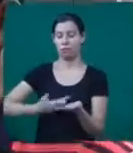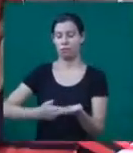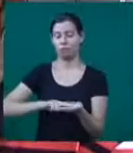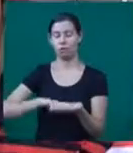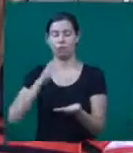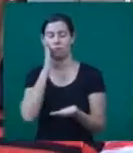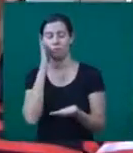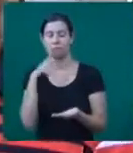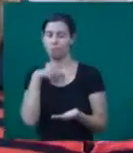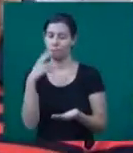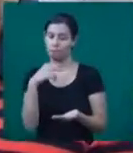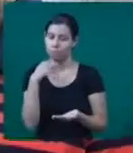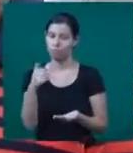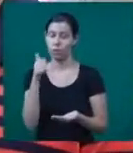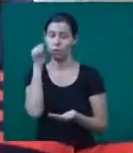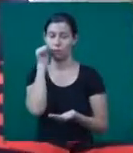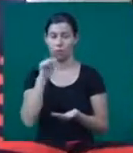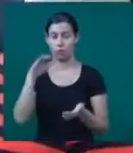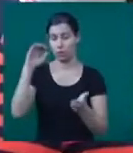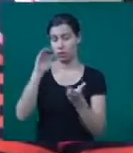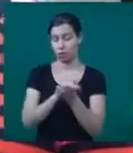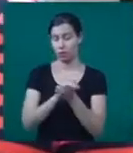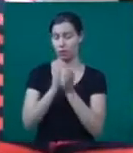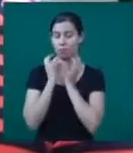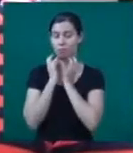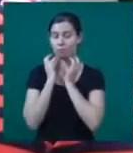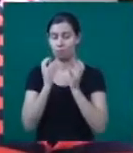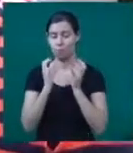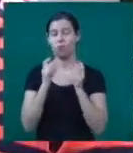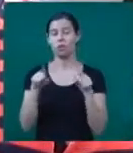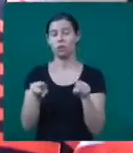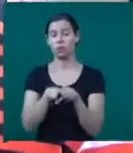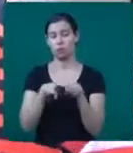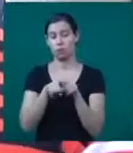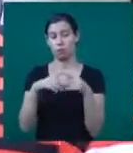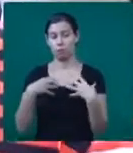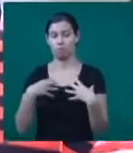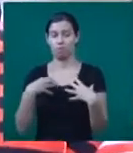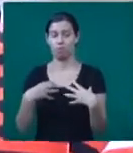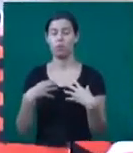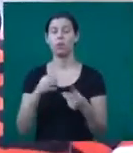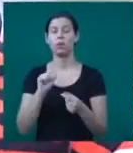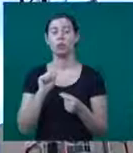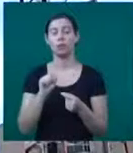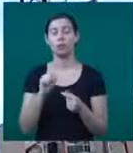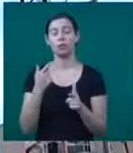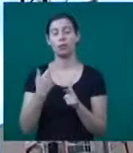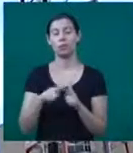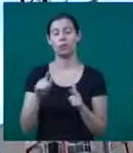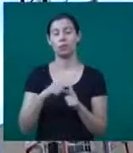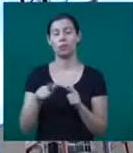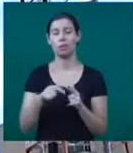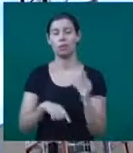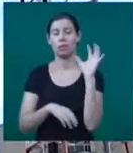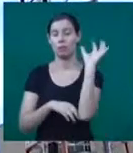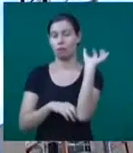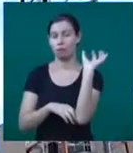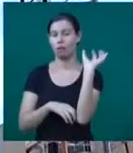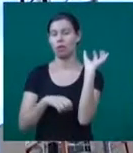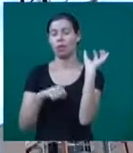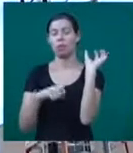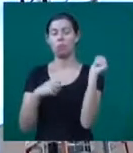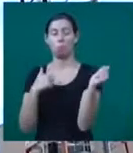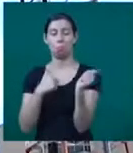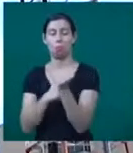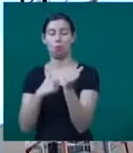nos gânglios, na tireoide e seios. Nem imaginava que a causa dos problemas era a antena telefônica, que fica a menos